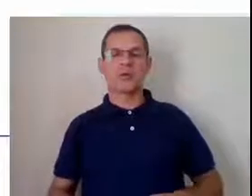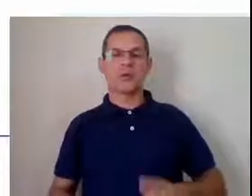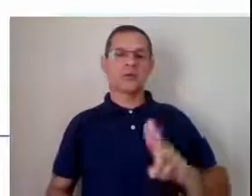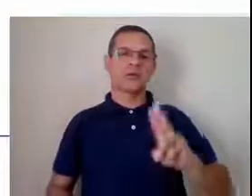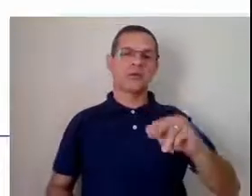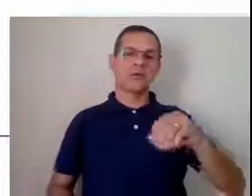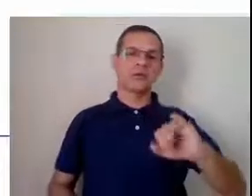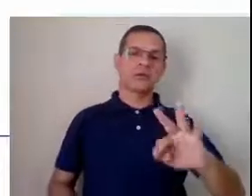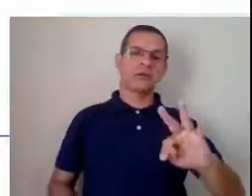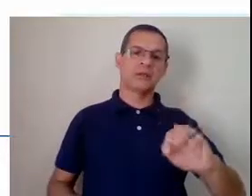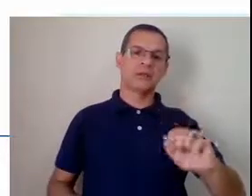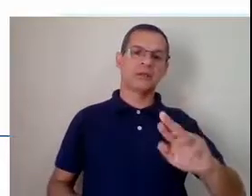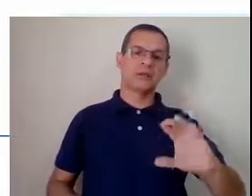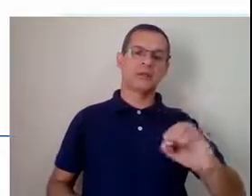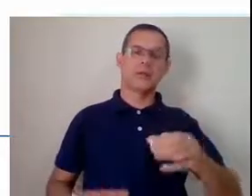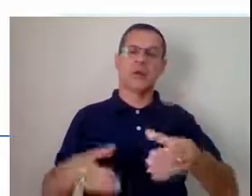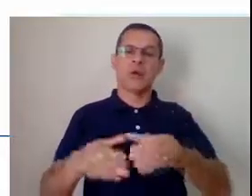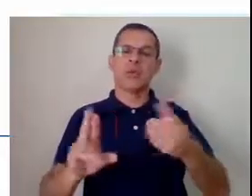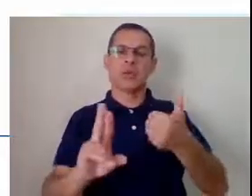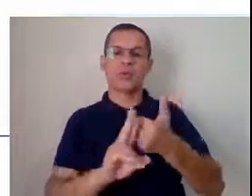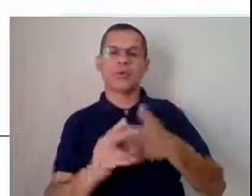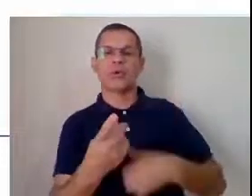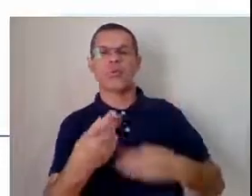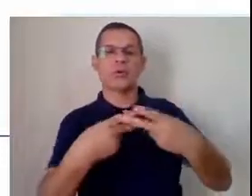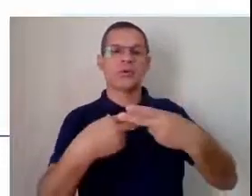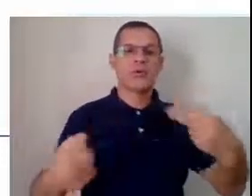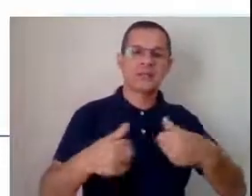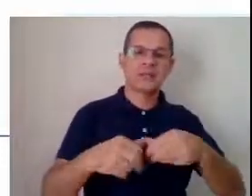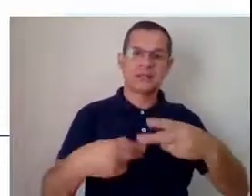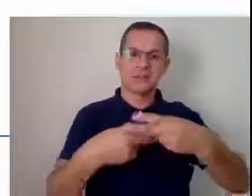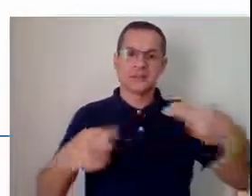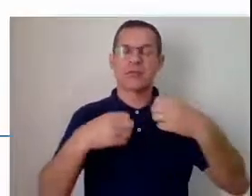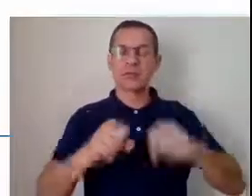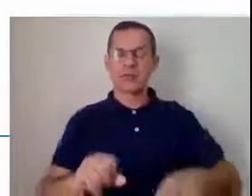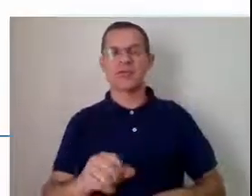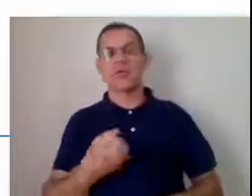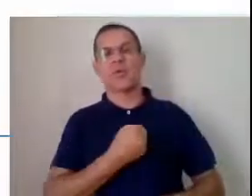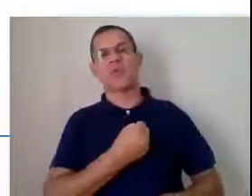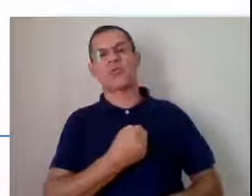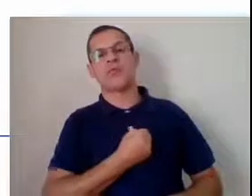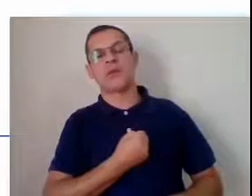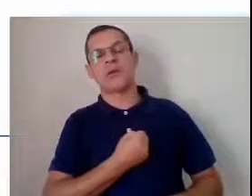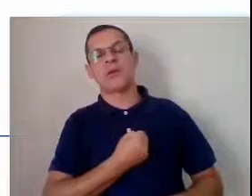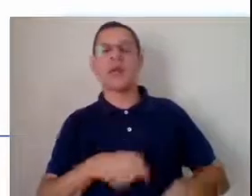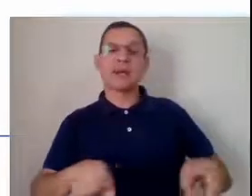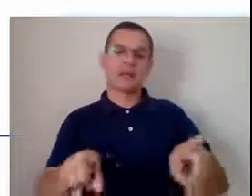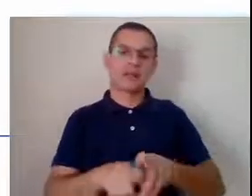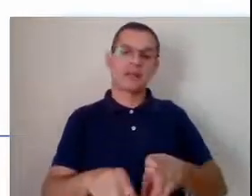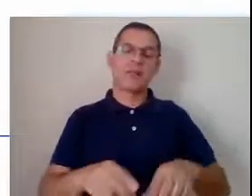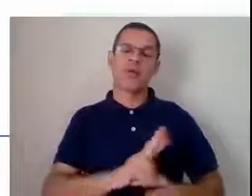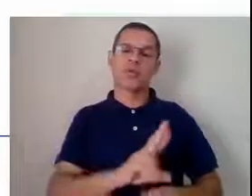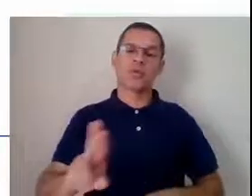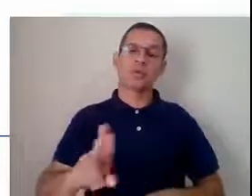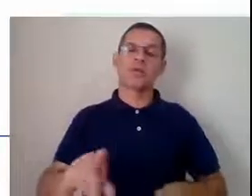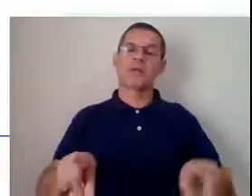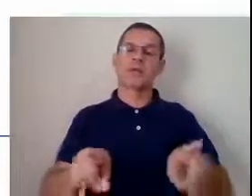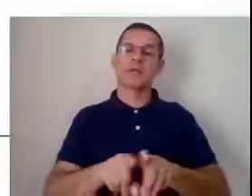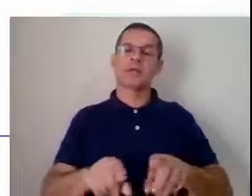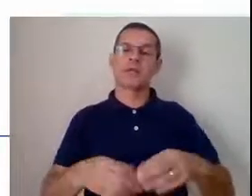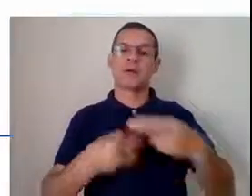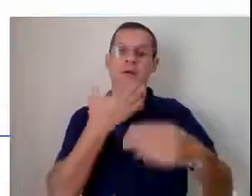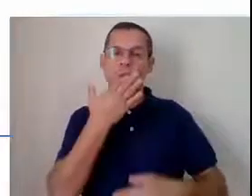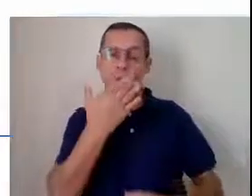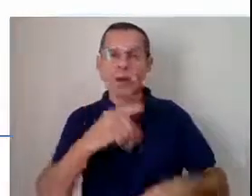unitário contém um único elemento. Esse elemento poderia ser um número, poderia ser um nome, poderia ser uma